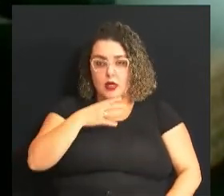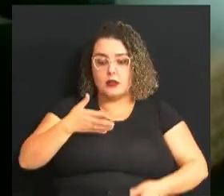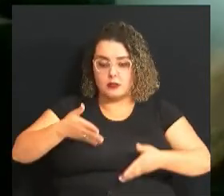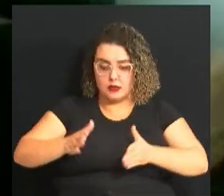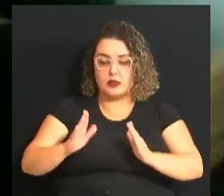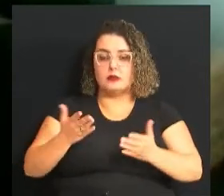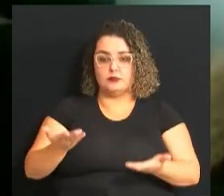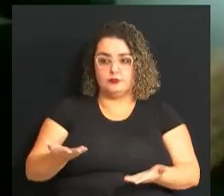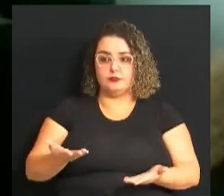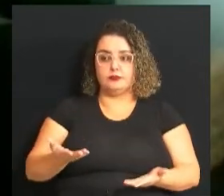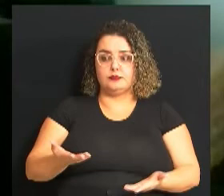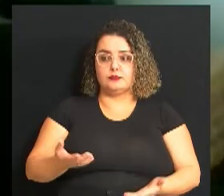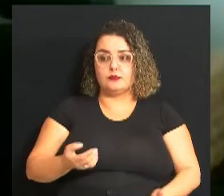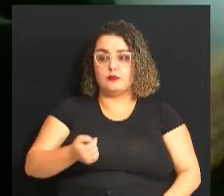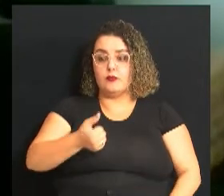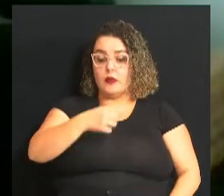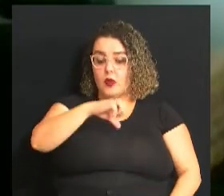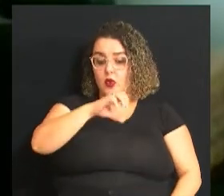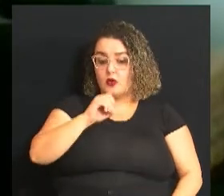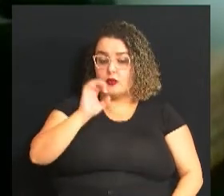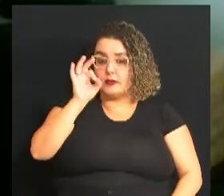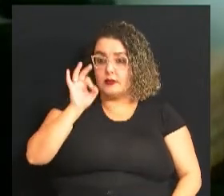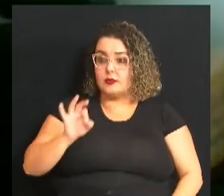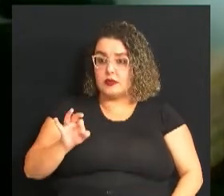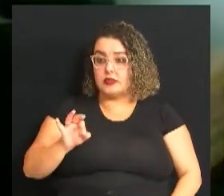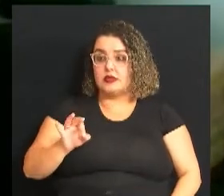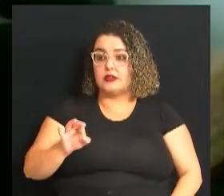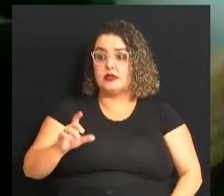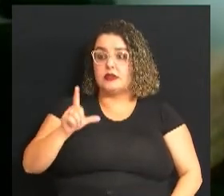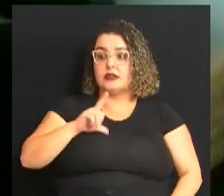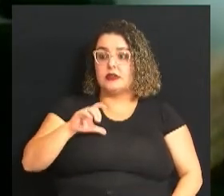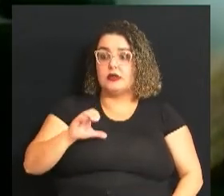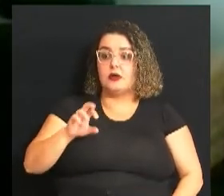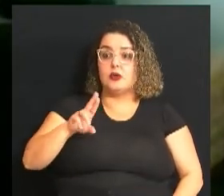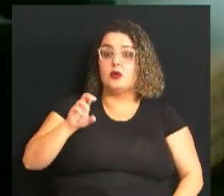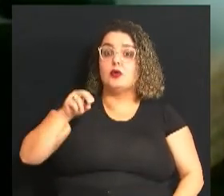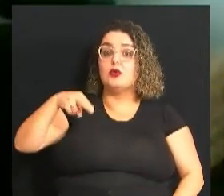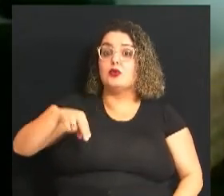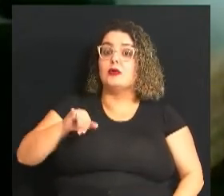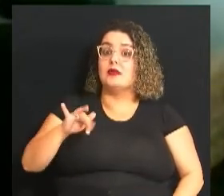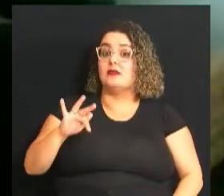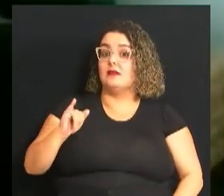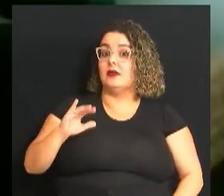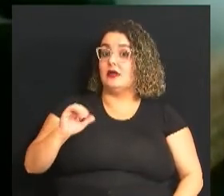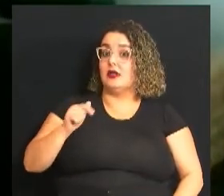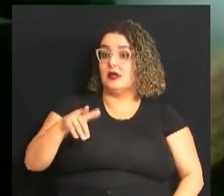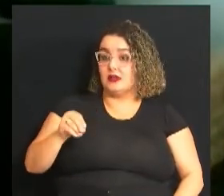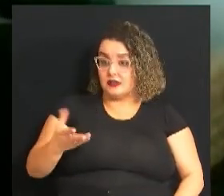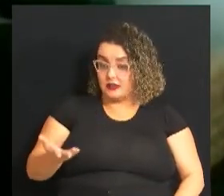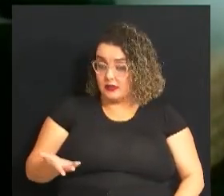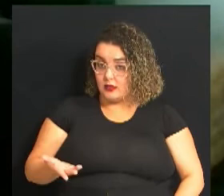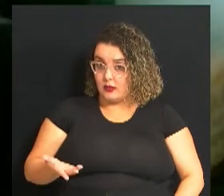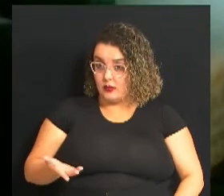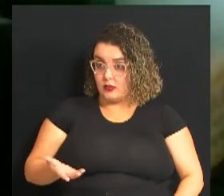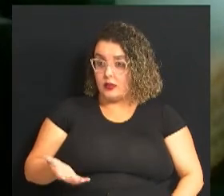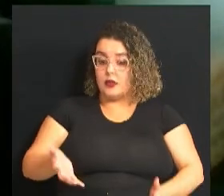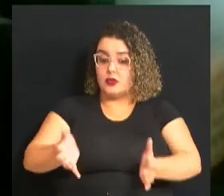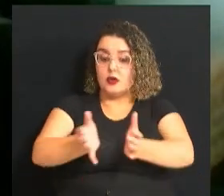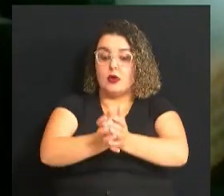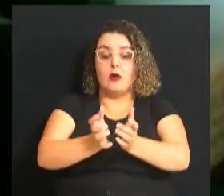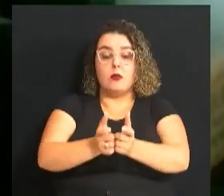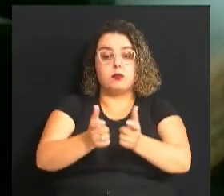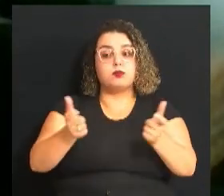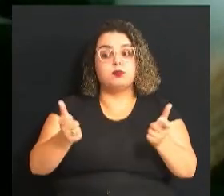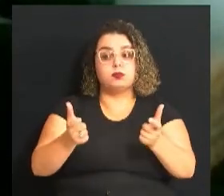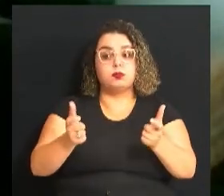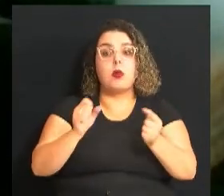tem quase 90% de chance de ter cronificação. E desse, um grupo enorme pode evoluir para